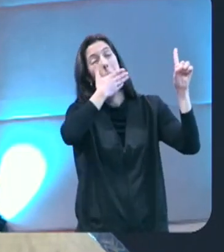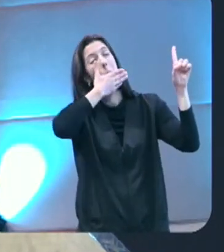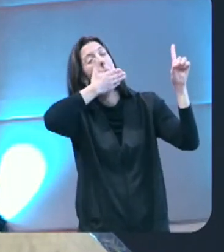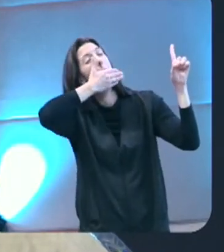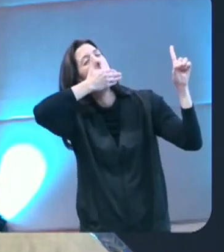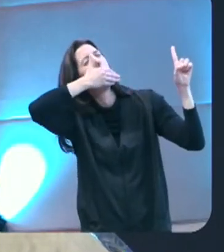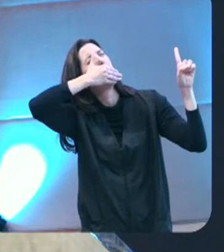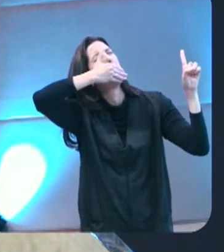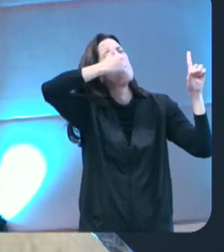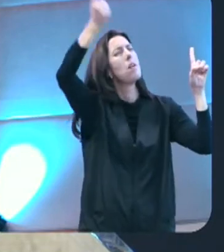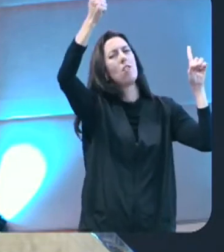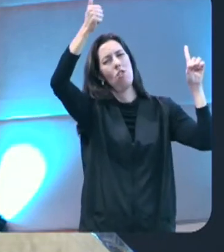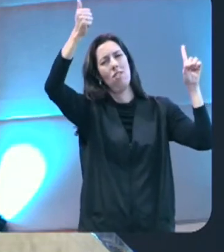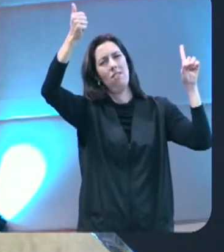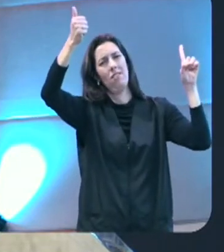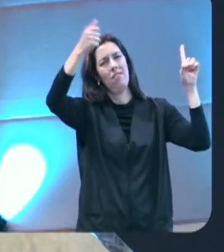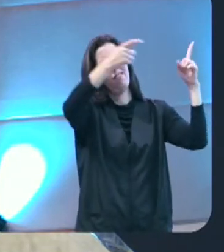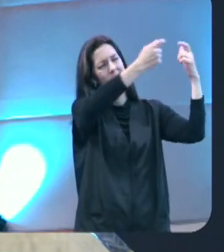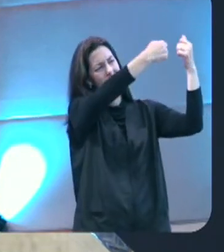por amor de nós.